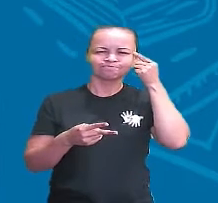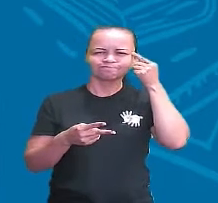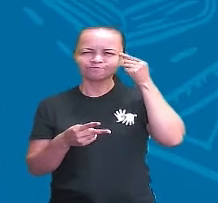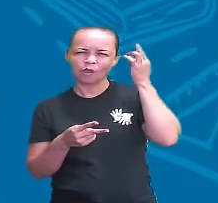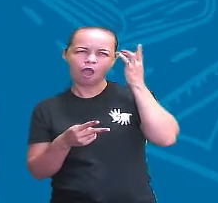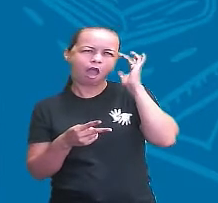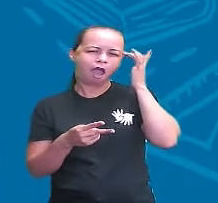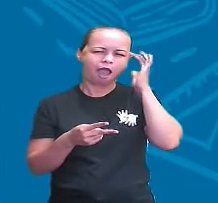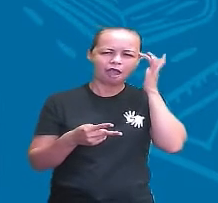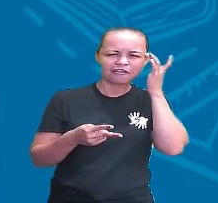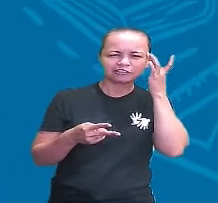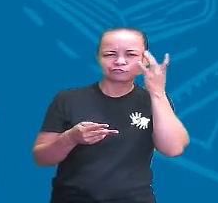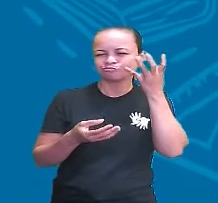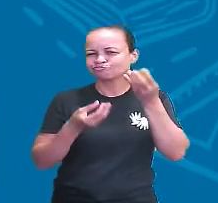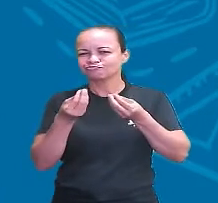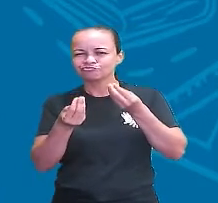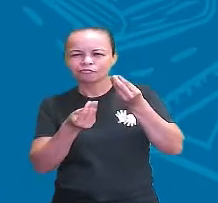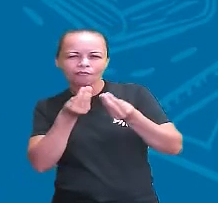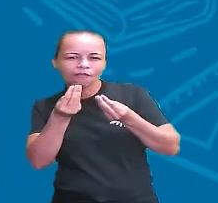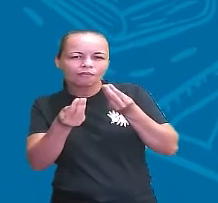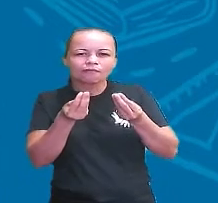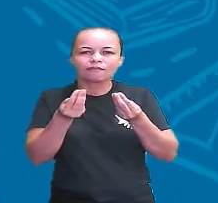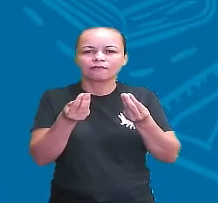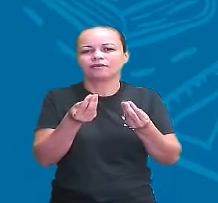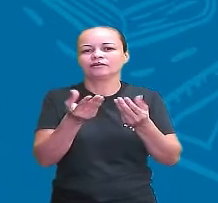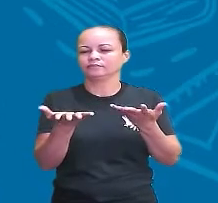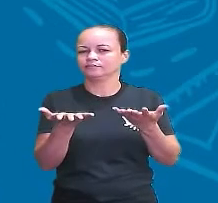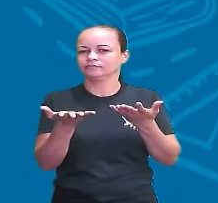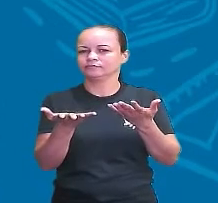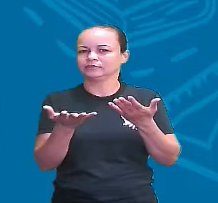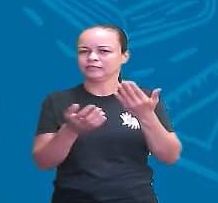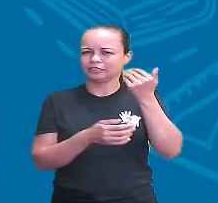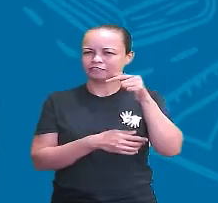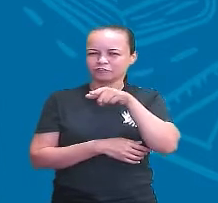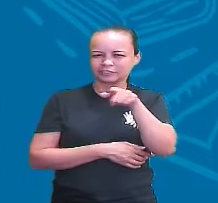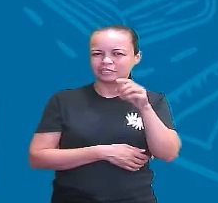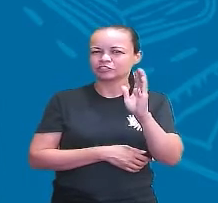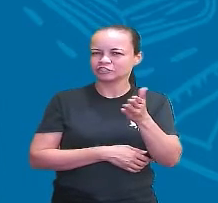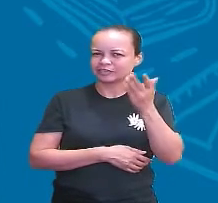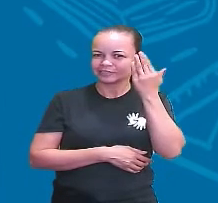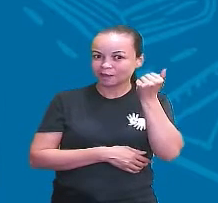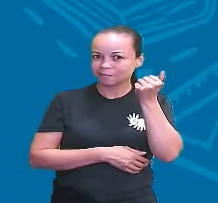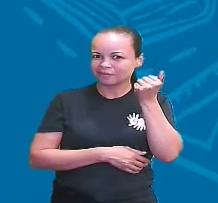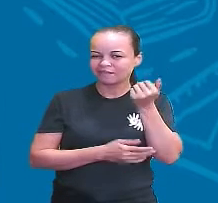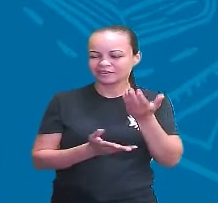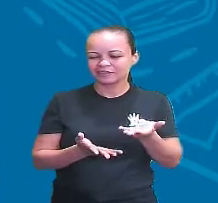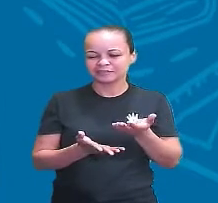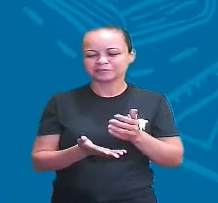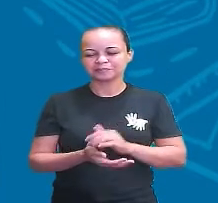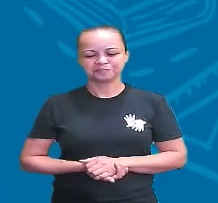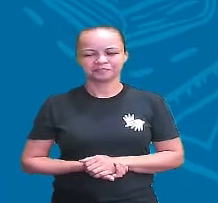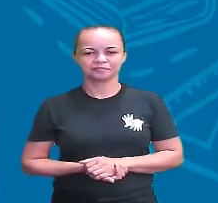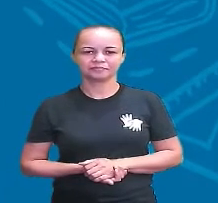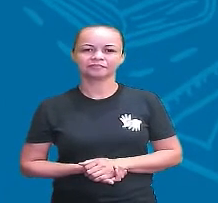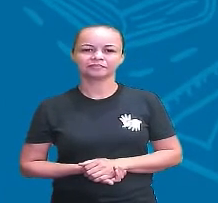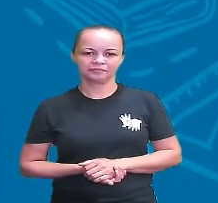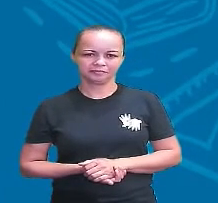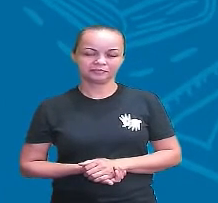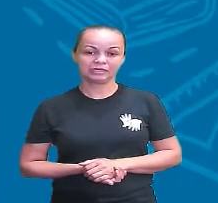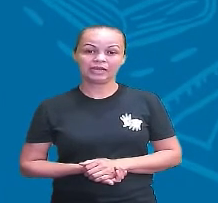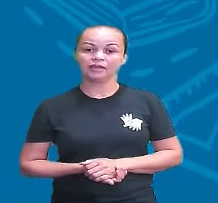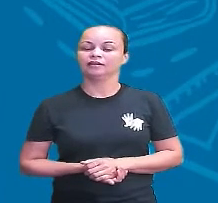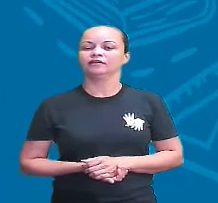que dá certeza que vai acontecer. Será que você já matou aí a charada? Vamos conferir? Gente,